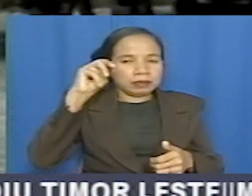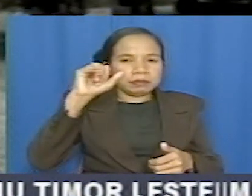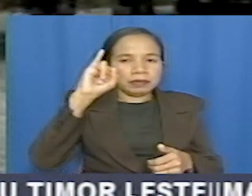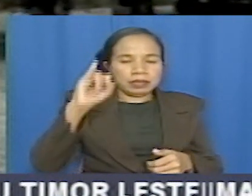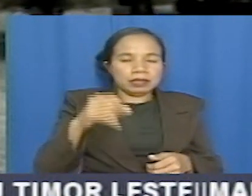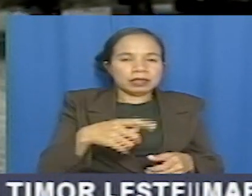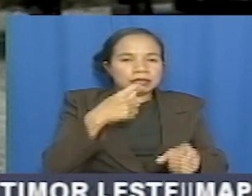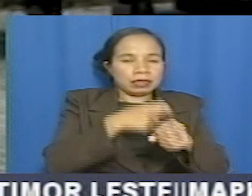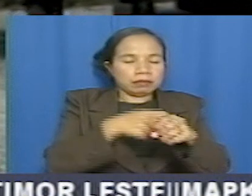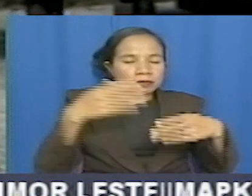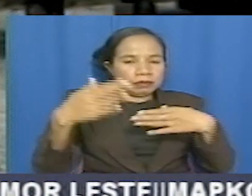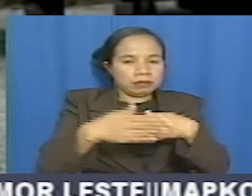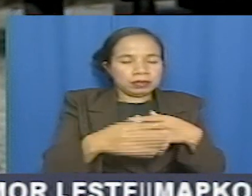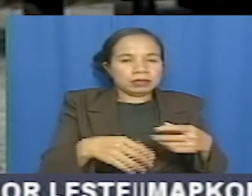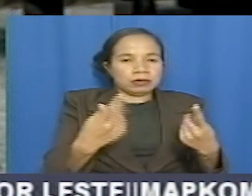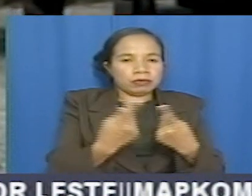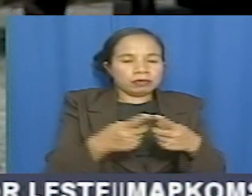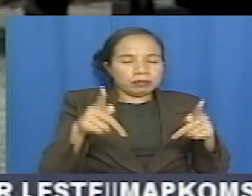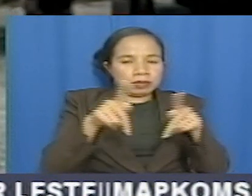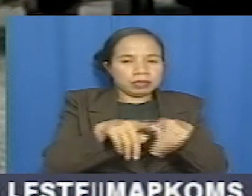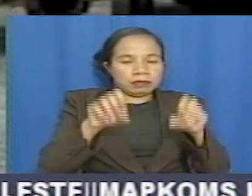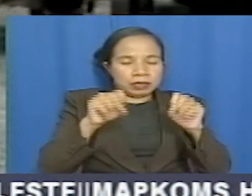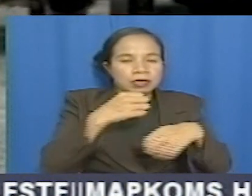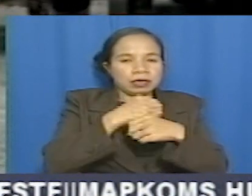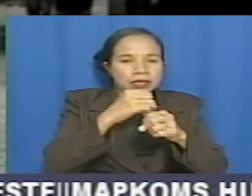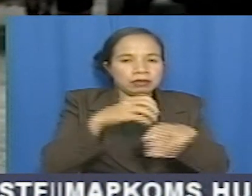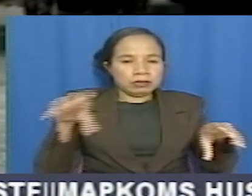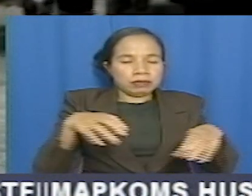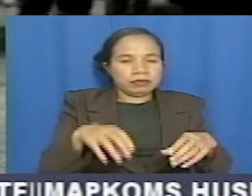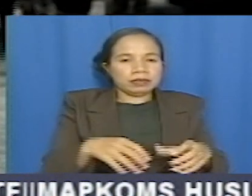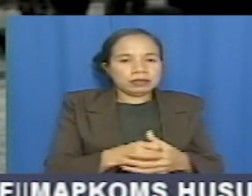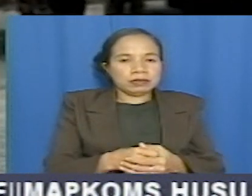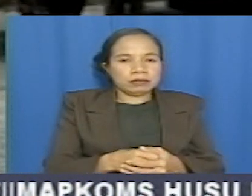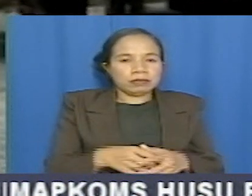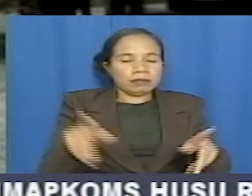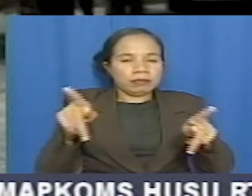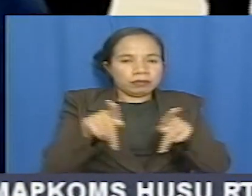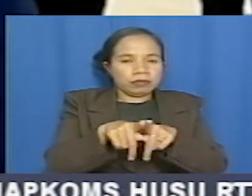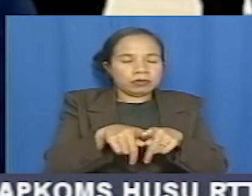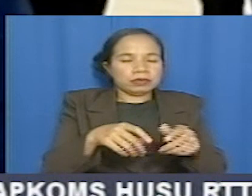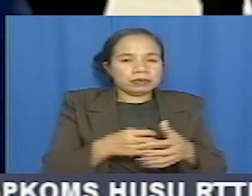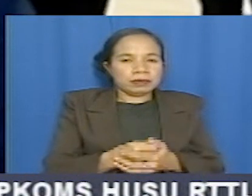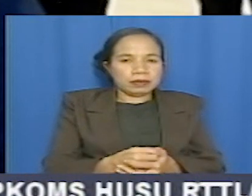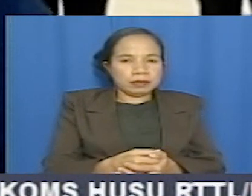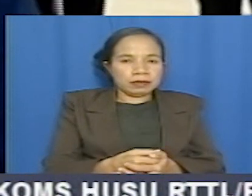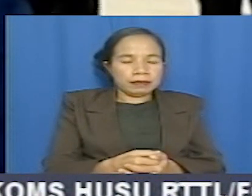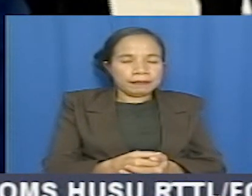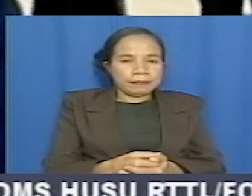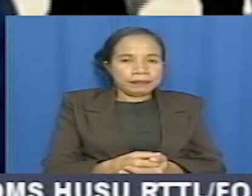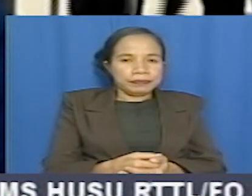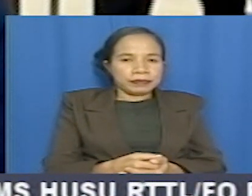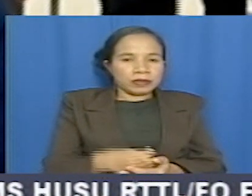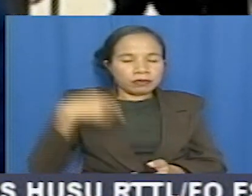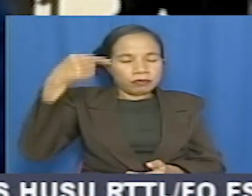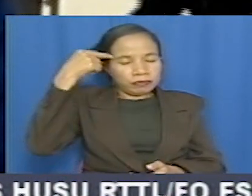Hateten, ia tempu badak, kompanya, pele hala ona servisu ba prozetu postu Hirakne. Governo ira agora iha